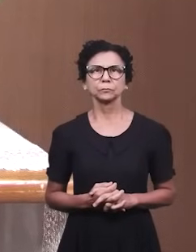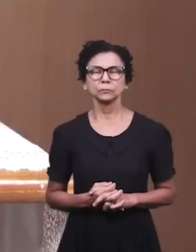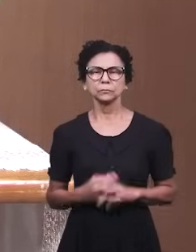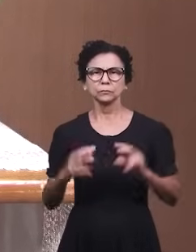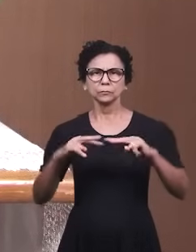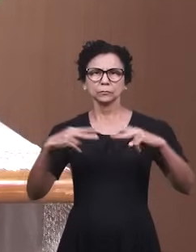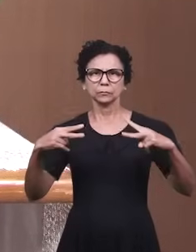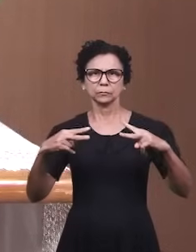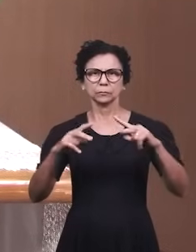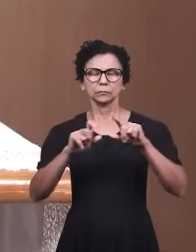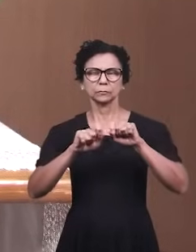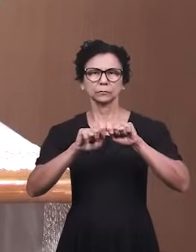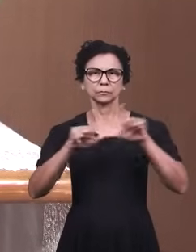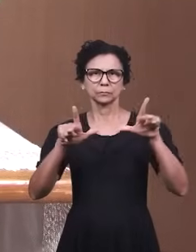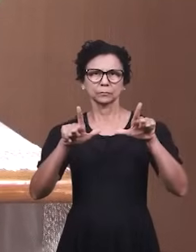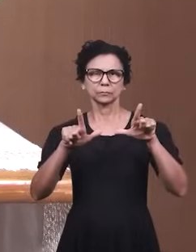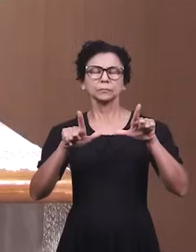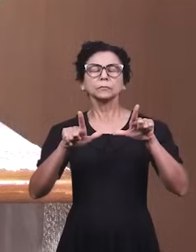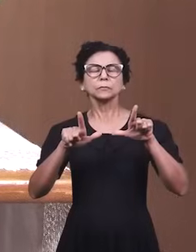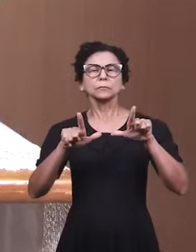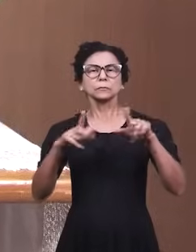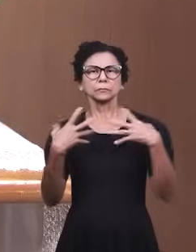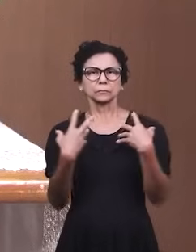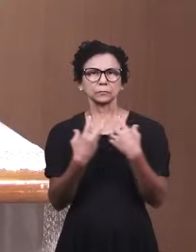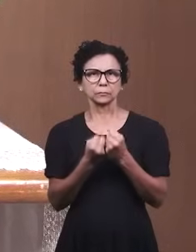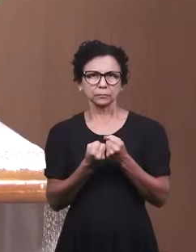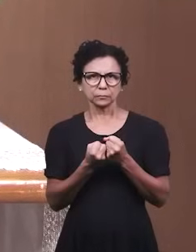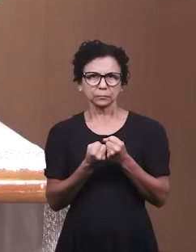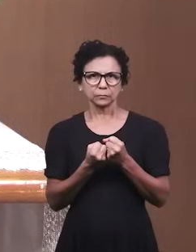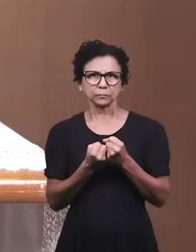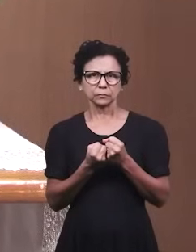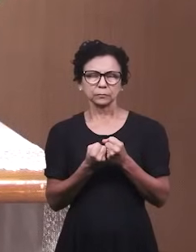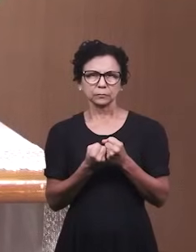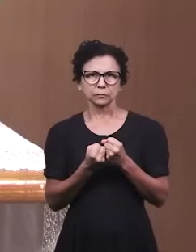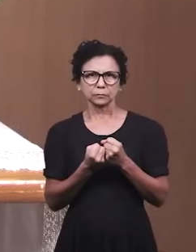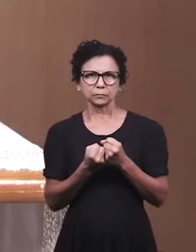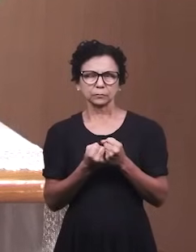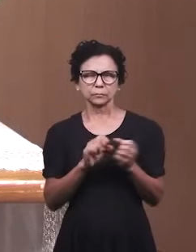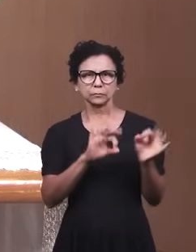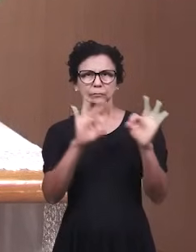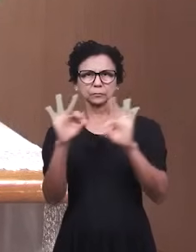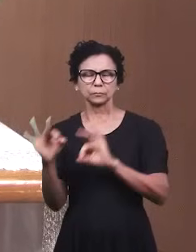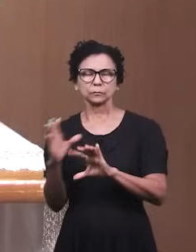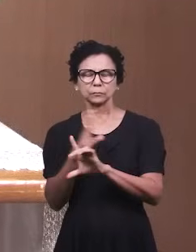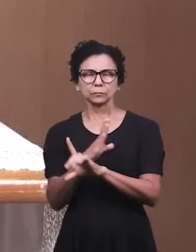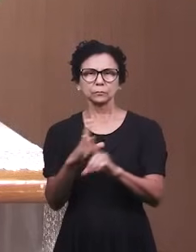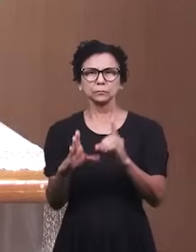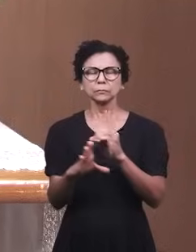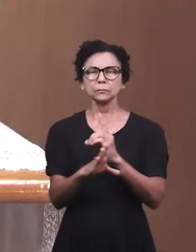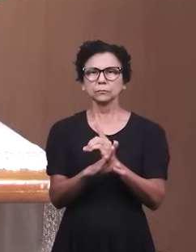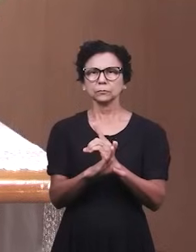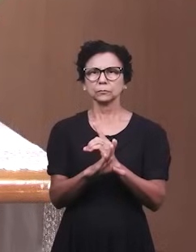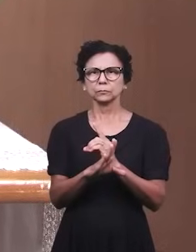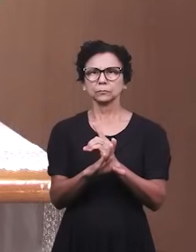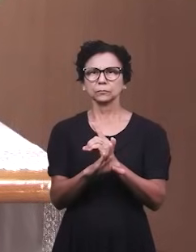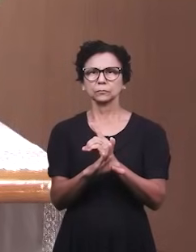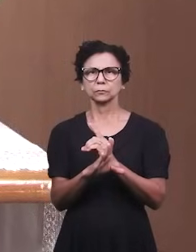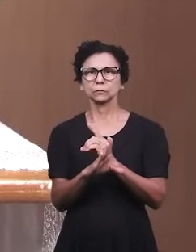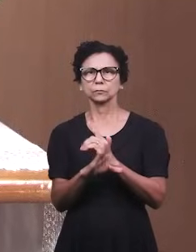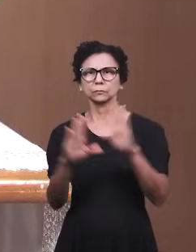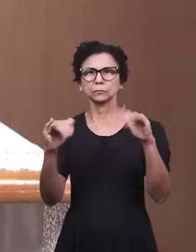do link para estarmos juntos para mais um culto de glorificação ao nome do